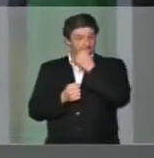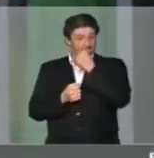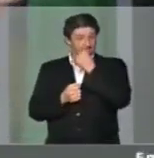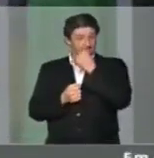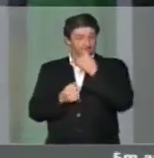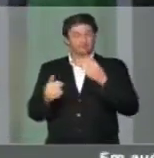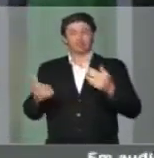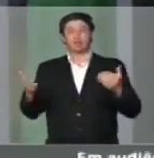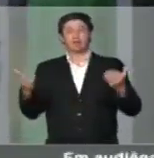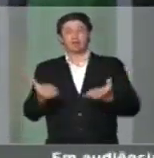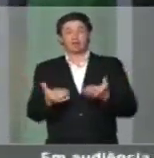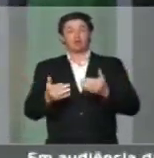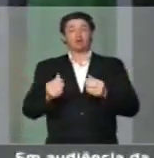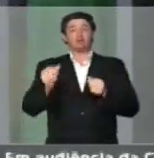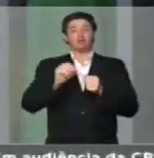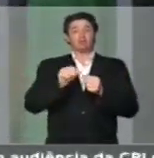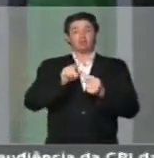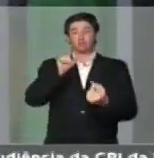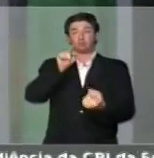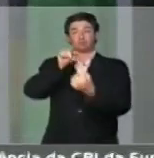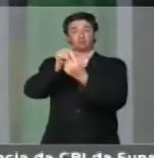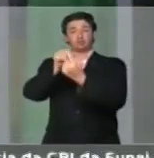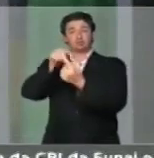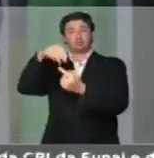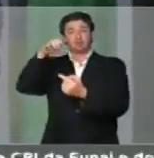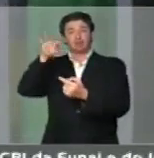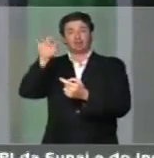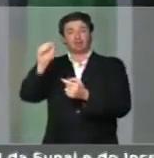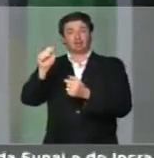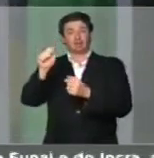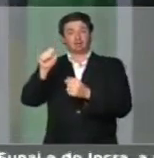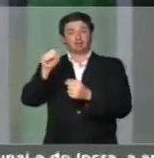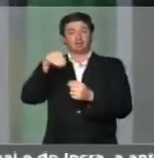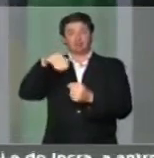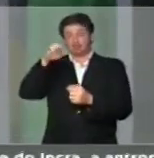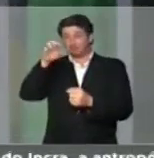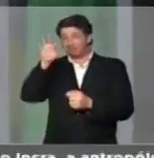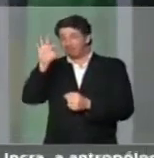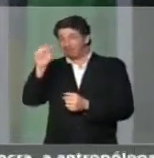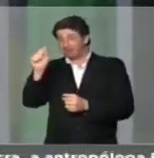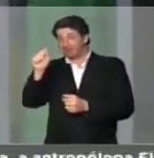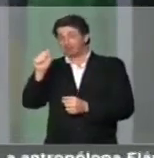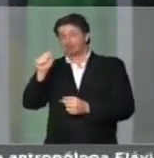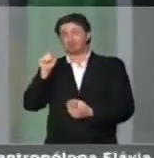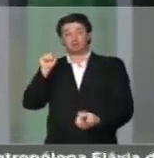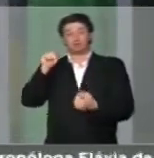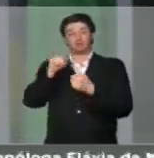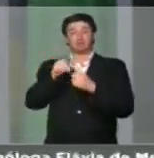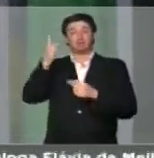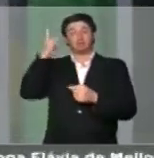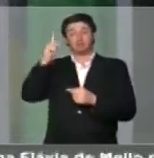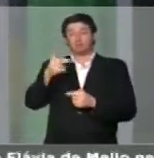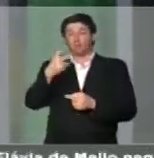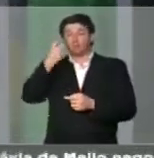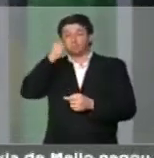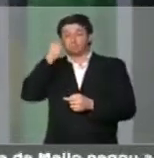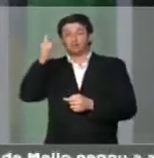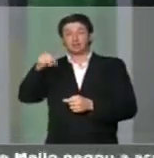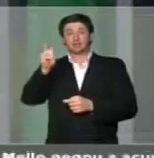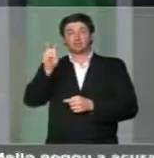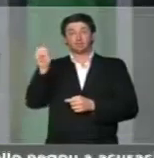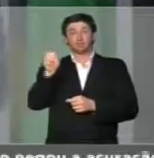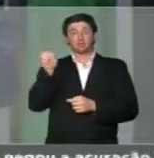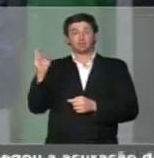Nesse momento se fixa as metas, e a meta foi fixada para um superávit da ordem de